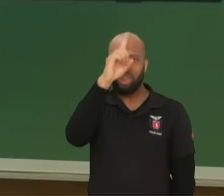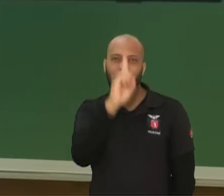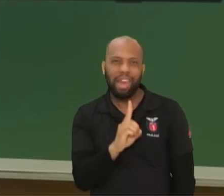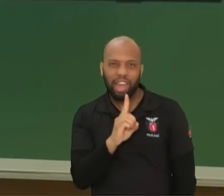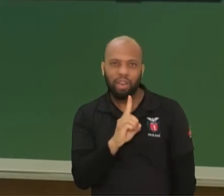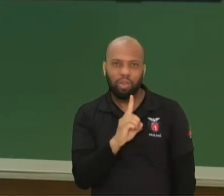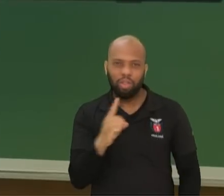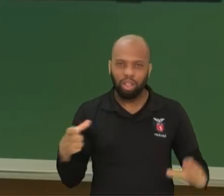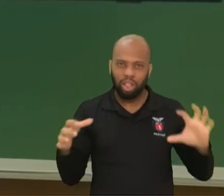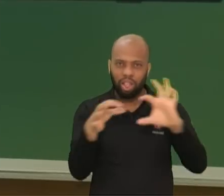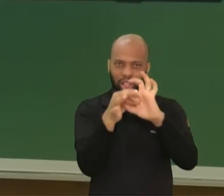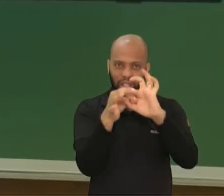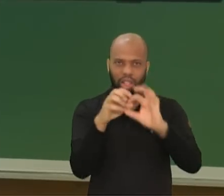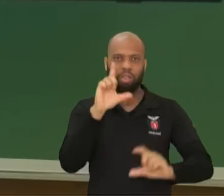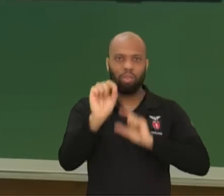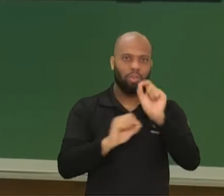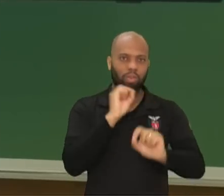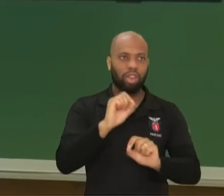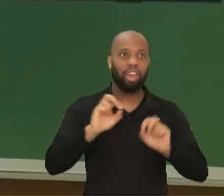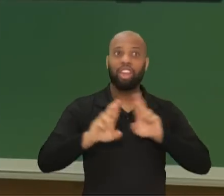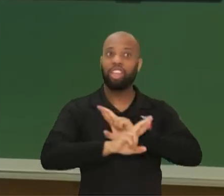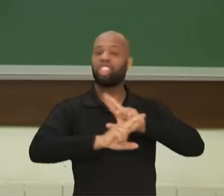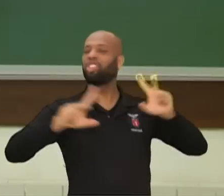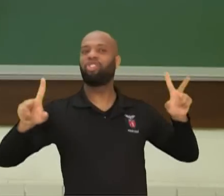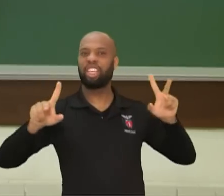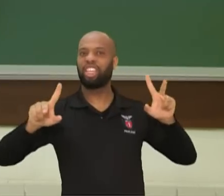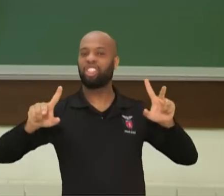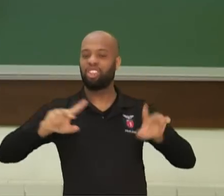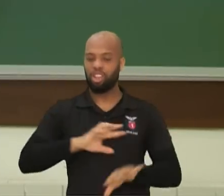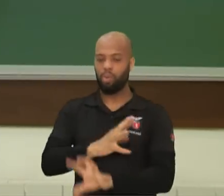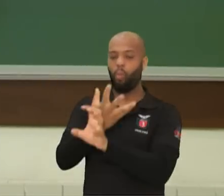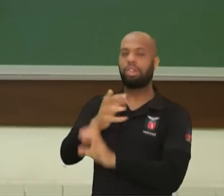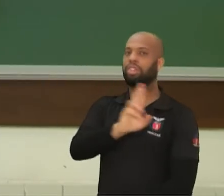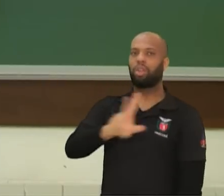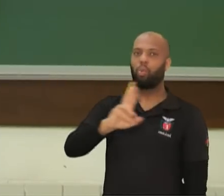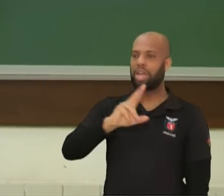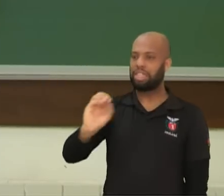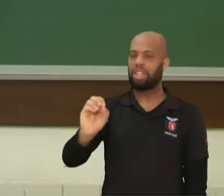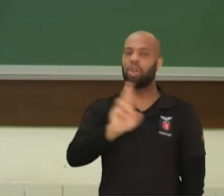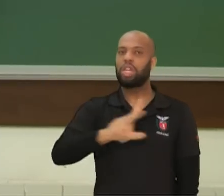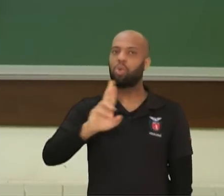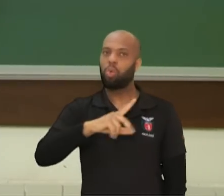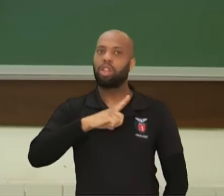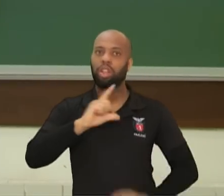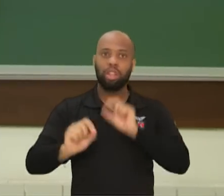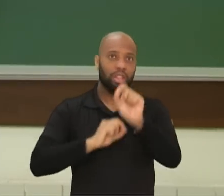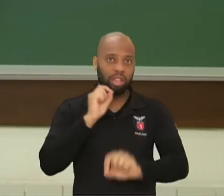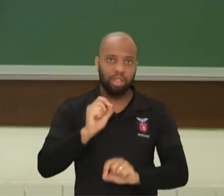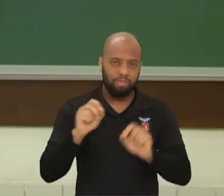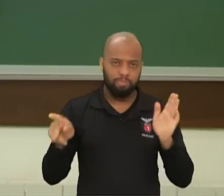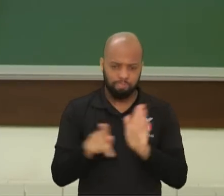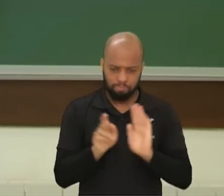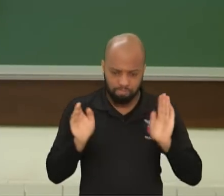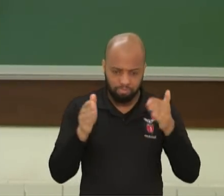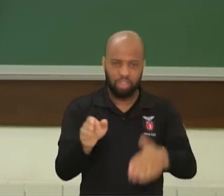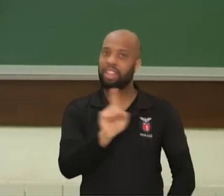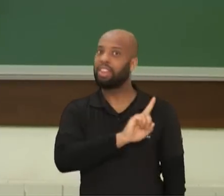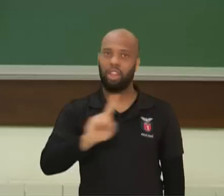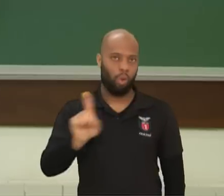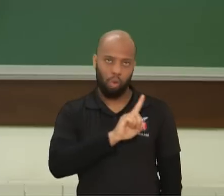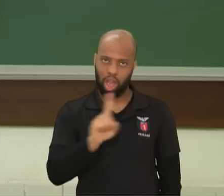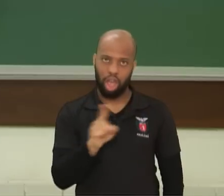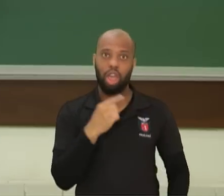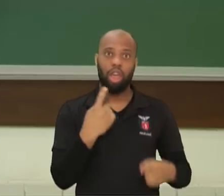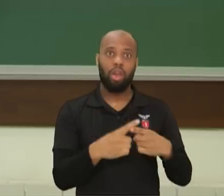essa nossa interseção é diferente do vazio. Então, eles são eventos, o quê? São mutuamente exclusivos? Não, né? Não